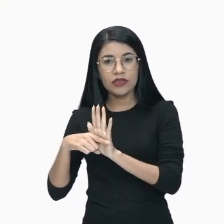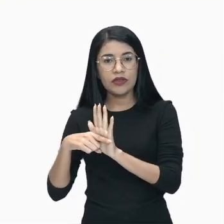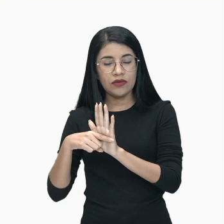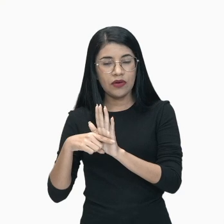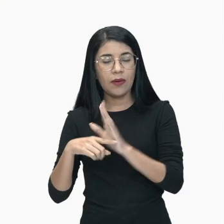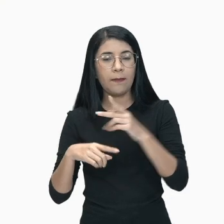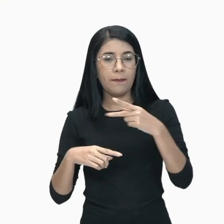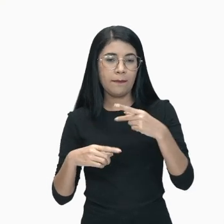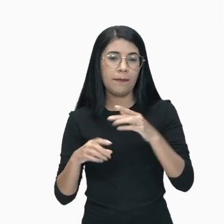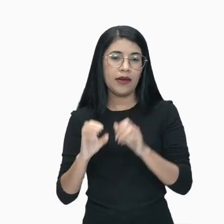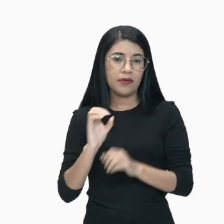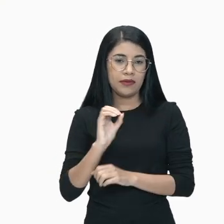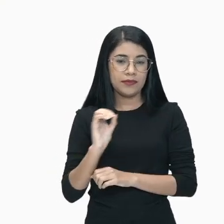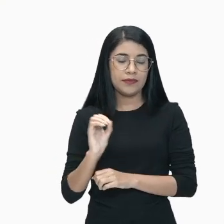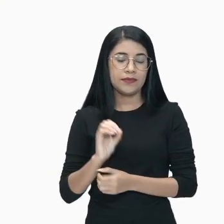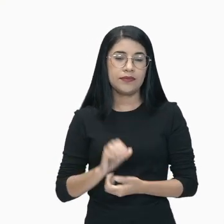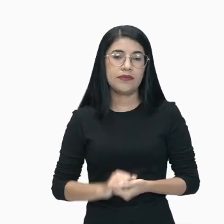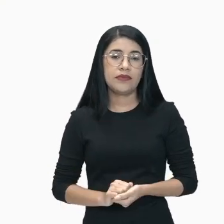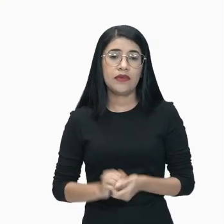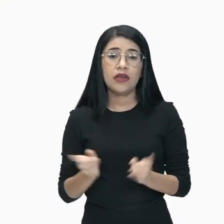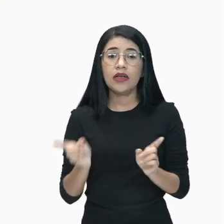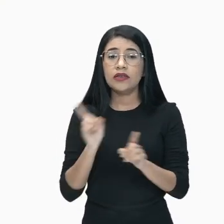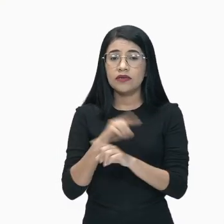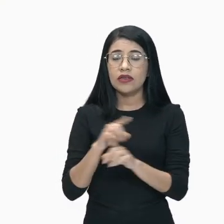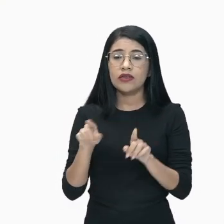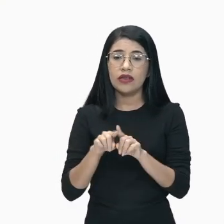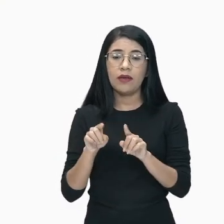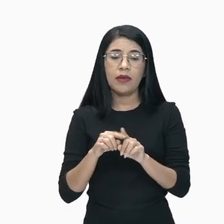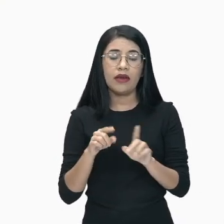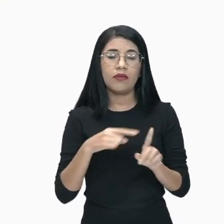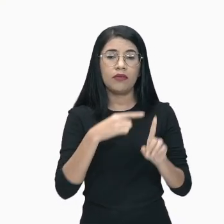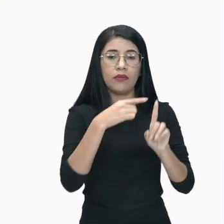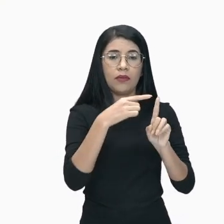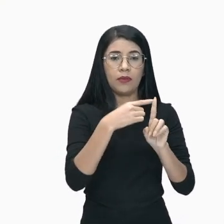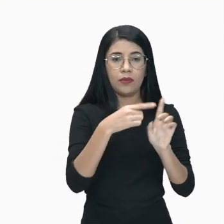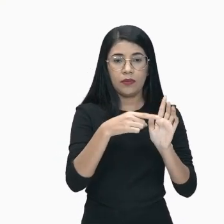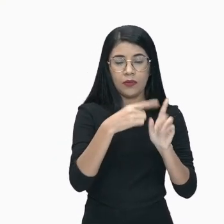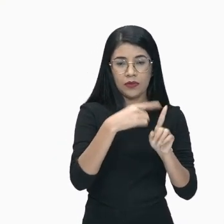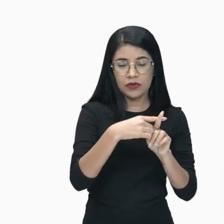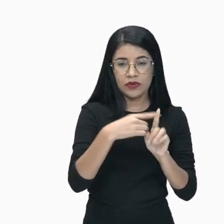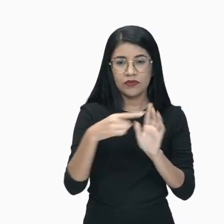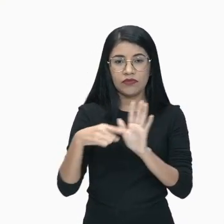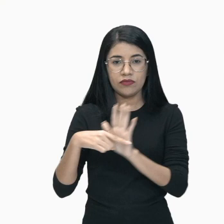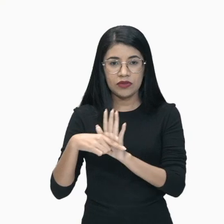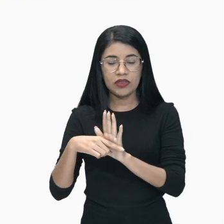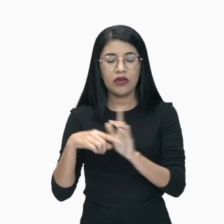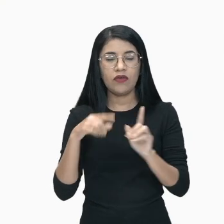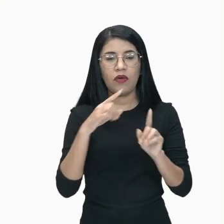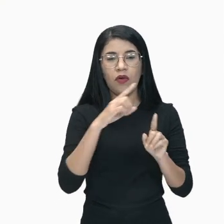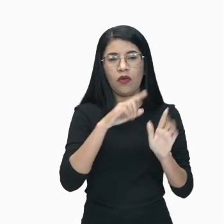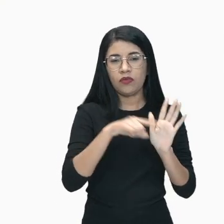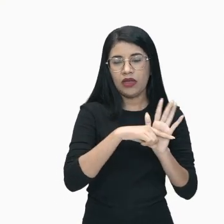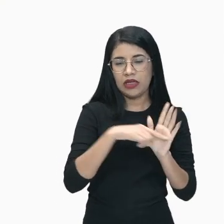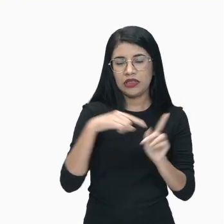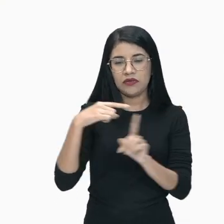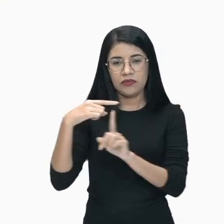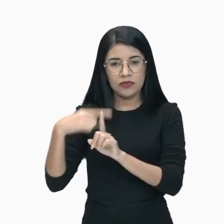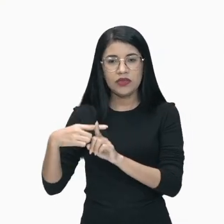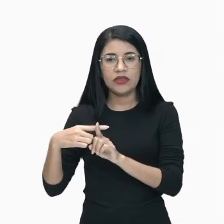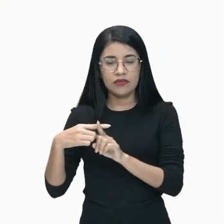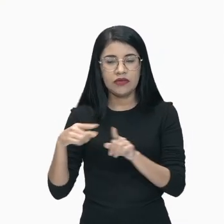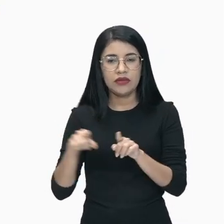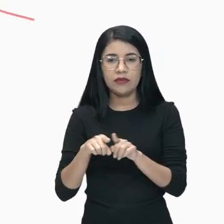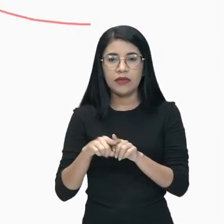dá negativo. O contrário também, um negativo por um positivo vai dar negativo de novo. Então, quando as cargas